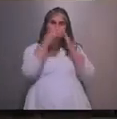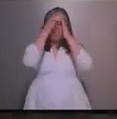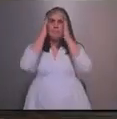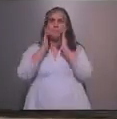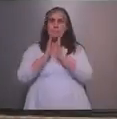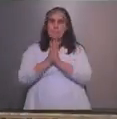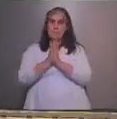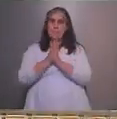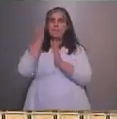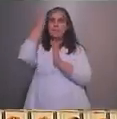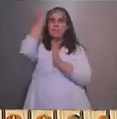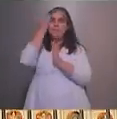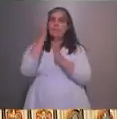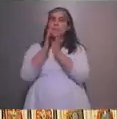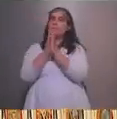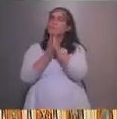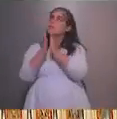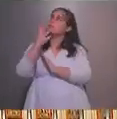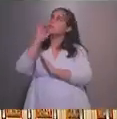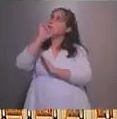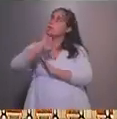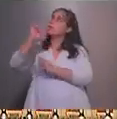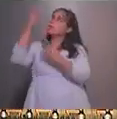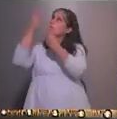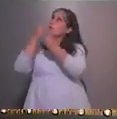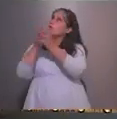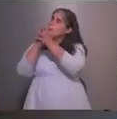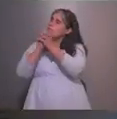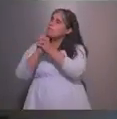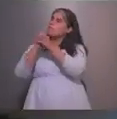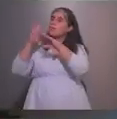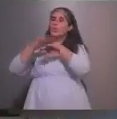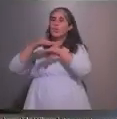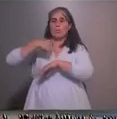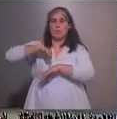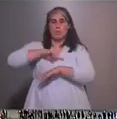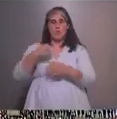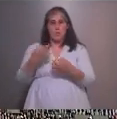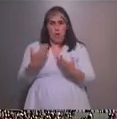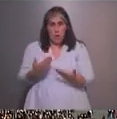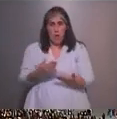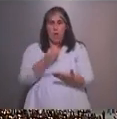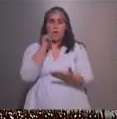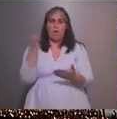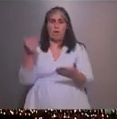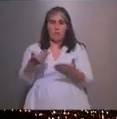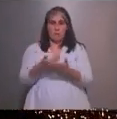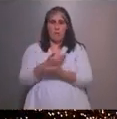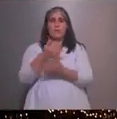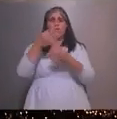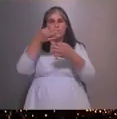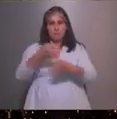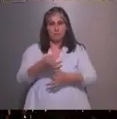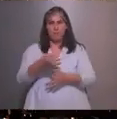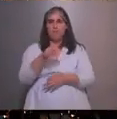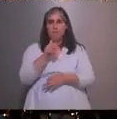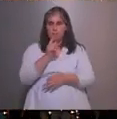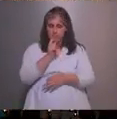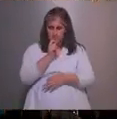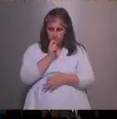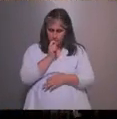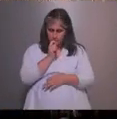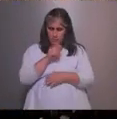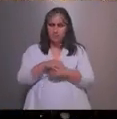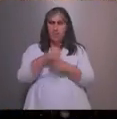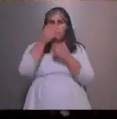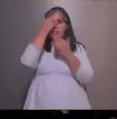de Deus, rogai por nós, pecadores, agora e na hora da nossa morte. Amém. Ave Maria, cheia de graça,